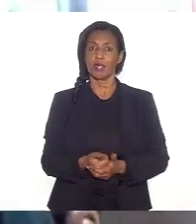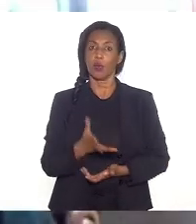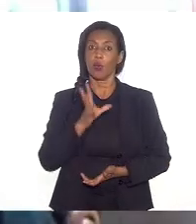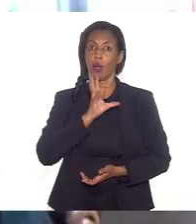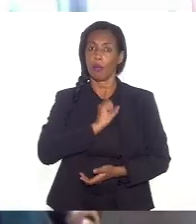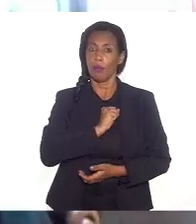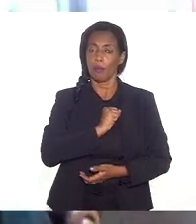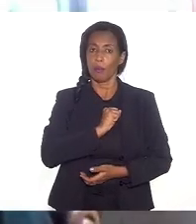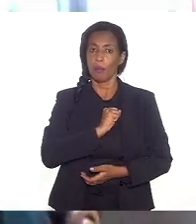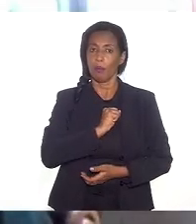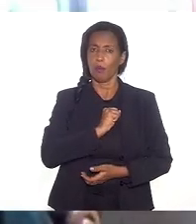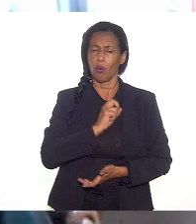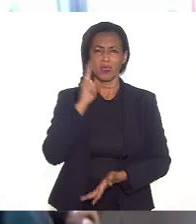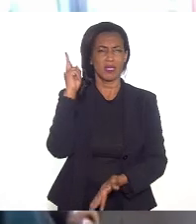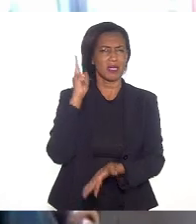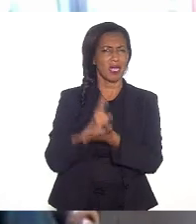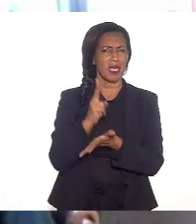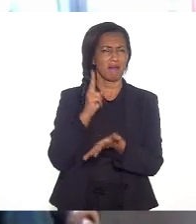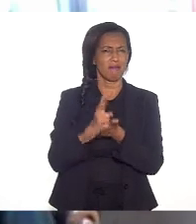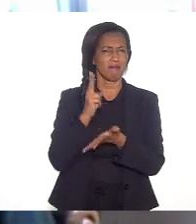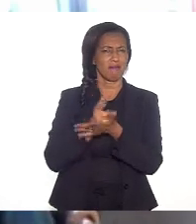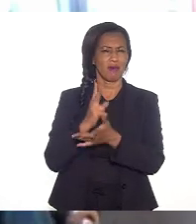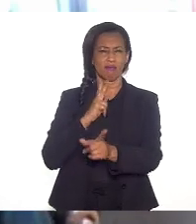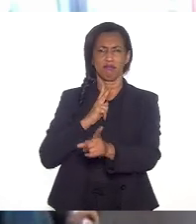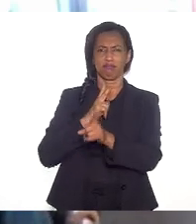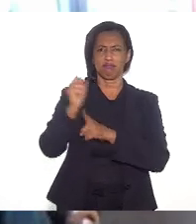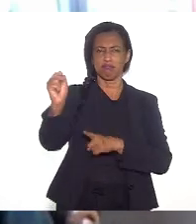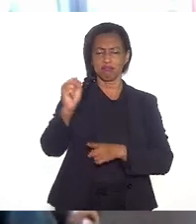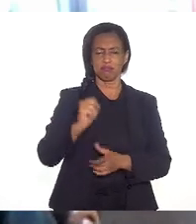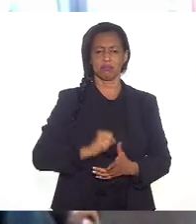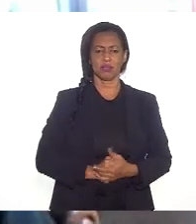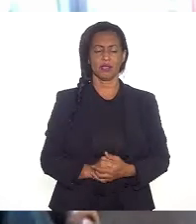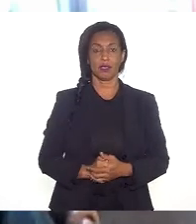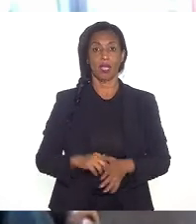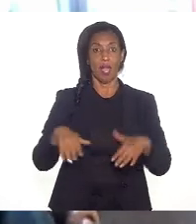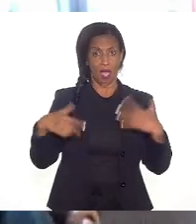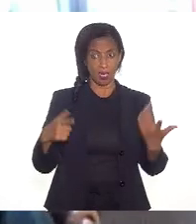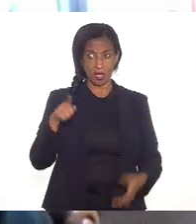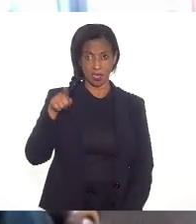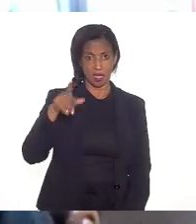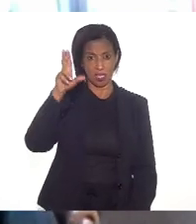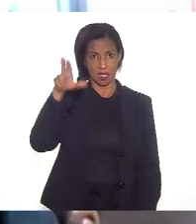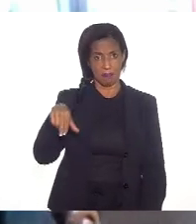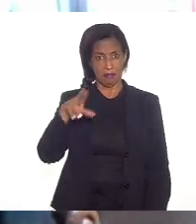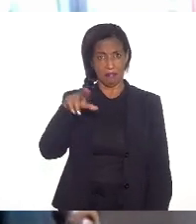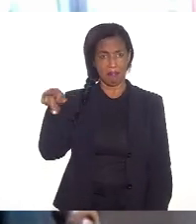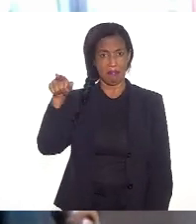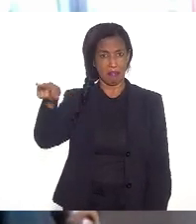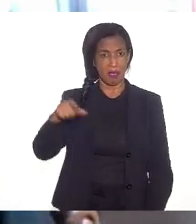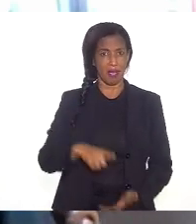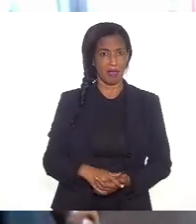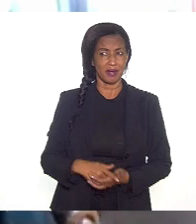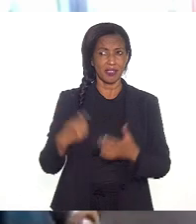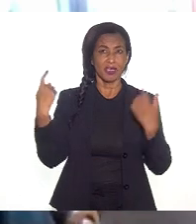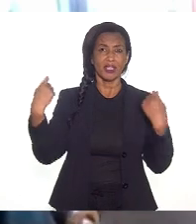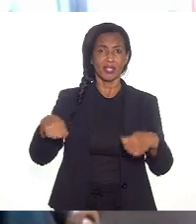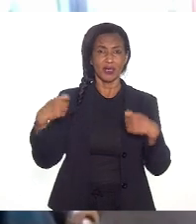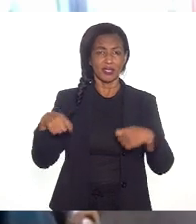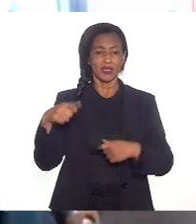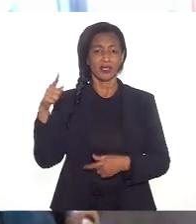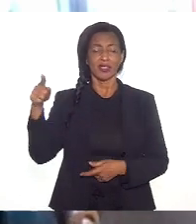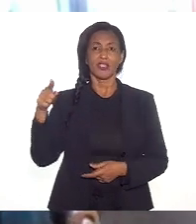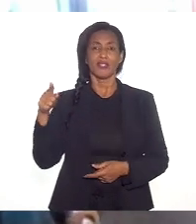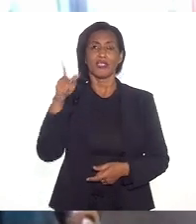amor prevalecerá e a homofobia... Aliás, esse padre, Márcio, deveria se inspirar mais no